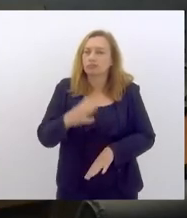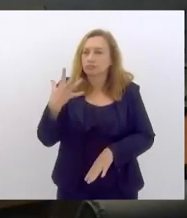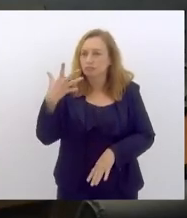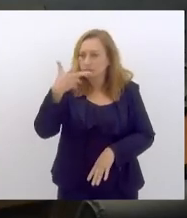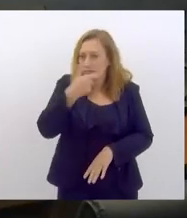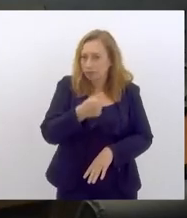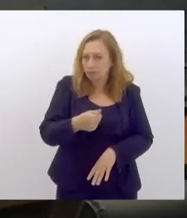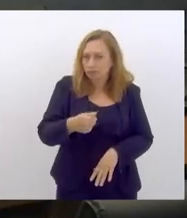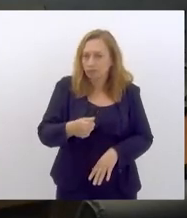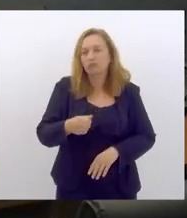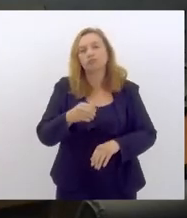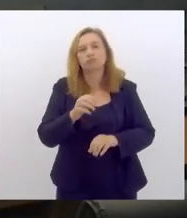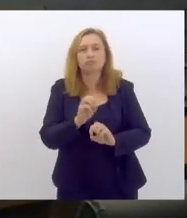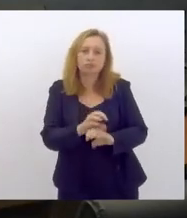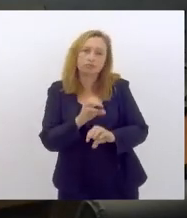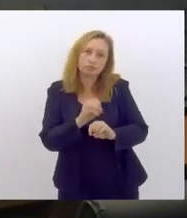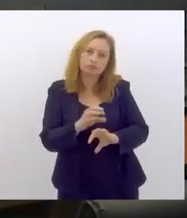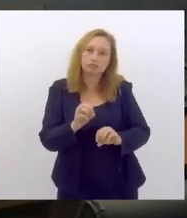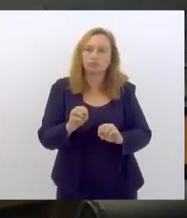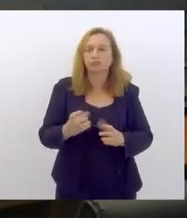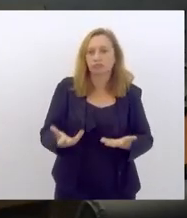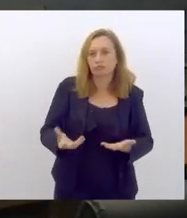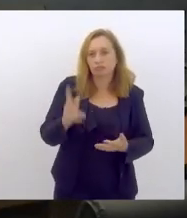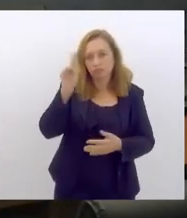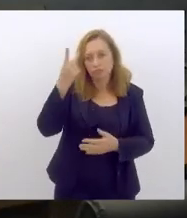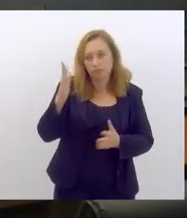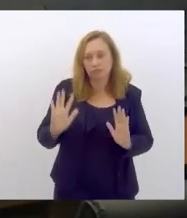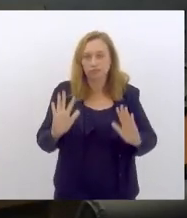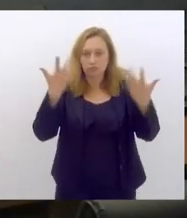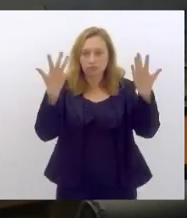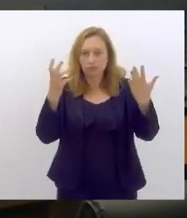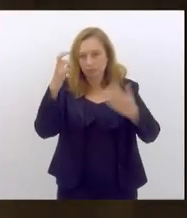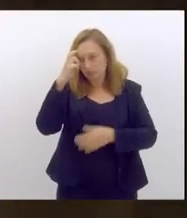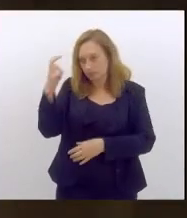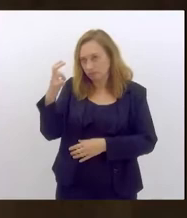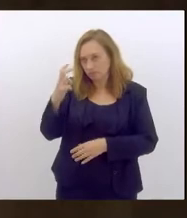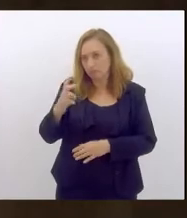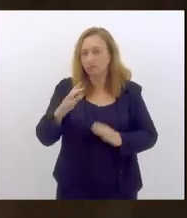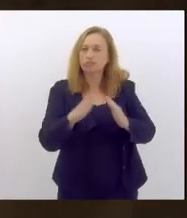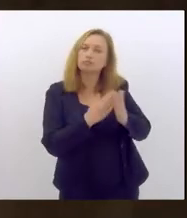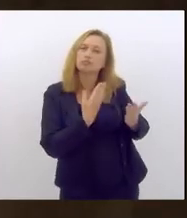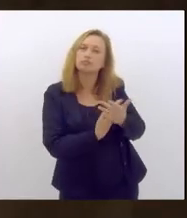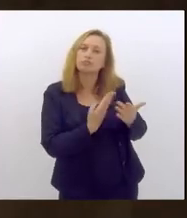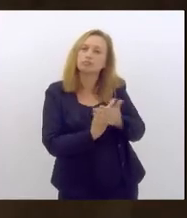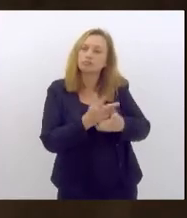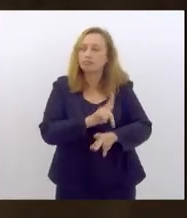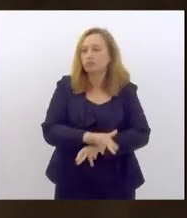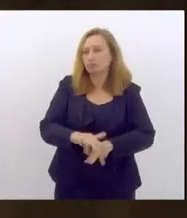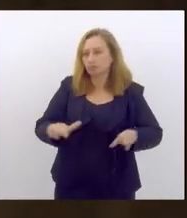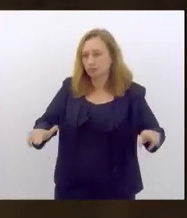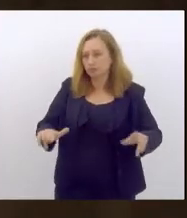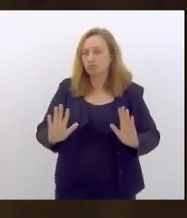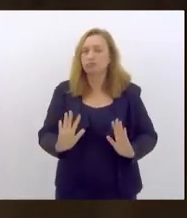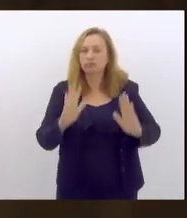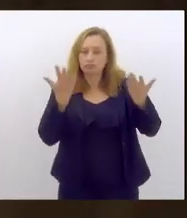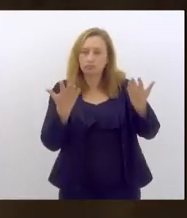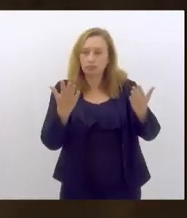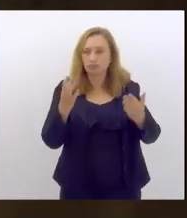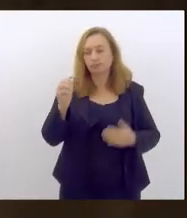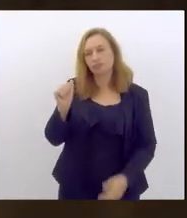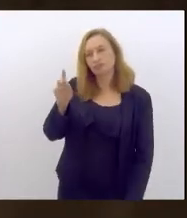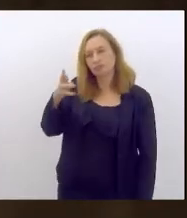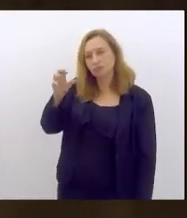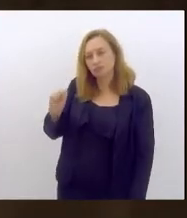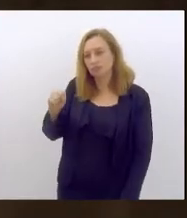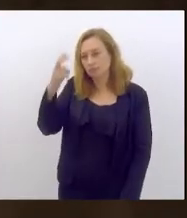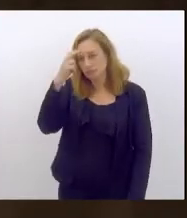páginas da história da educação do Rio de Janeiro. Portanto, viva a animação cultural nas escolas, viva a interface educação e cultura, viva os animadores e as animadoras